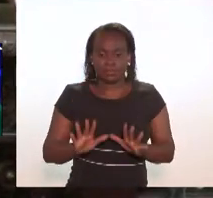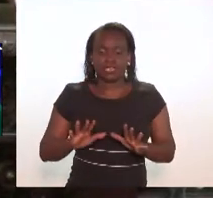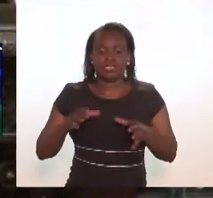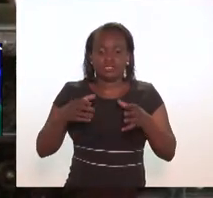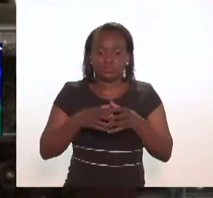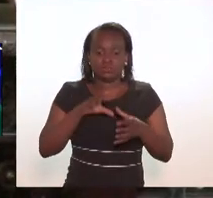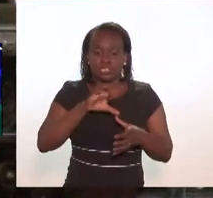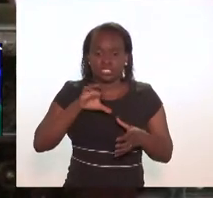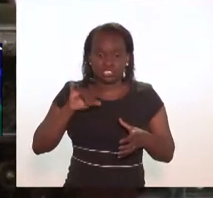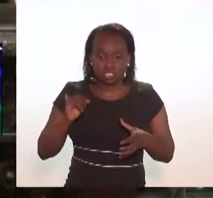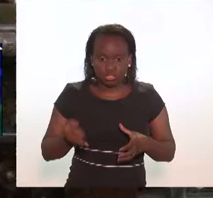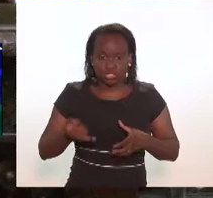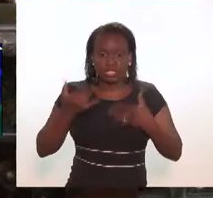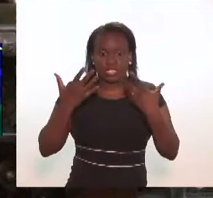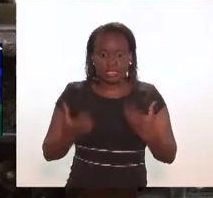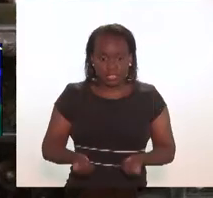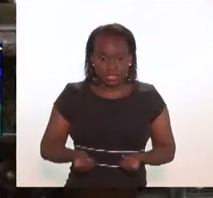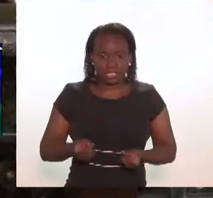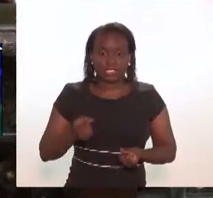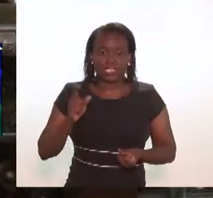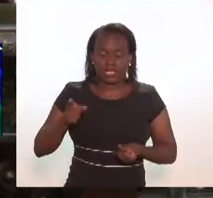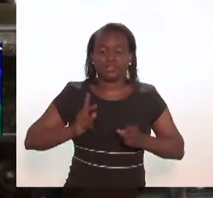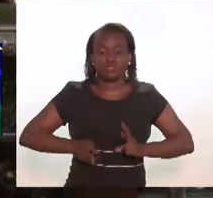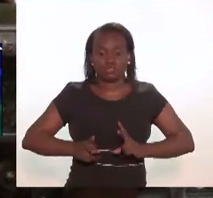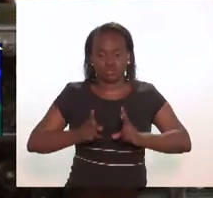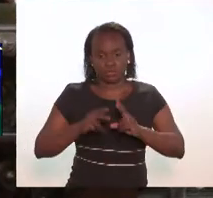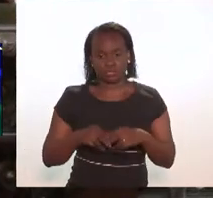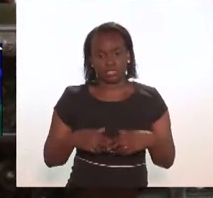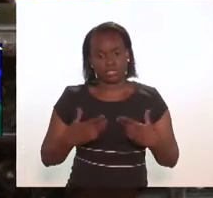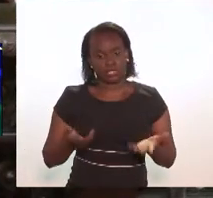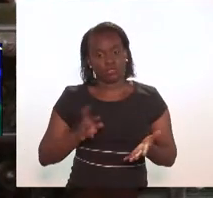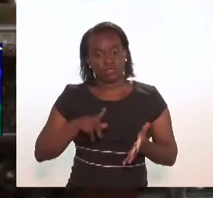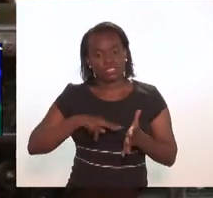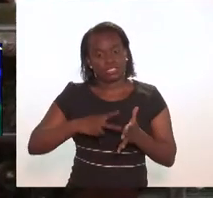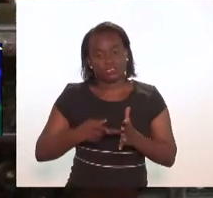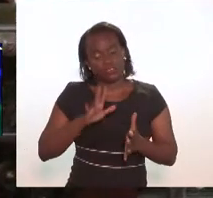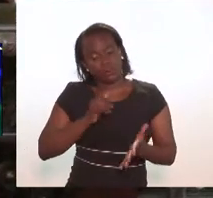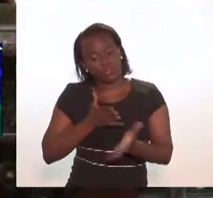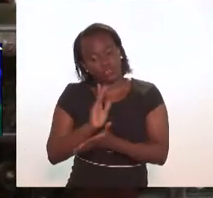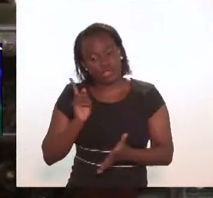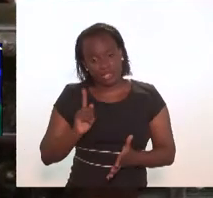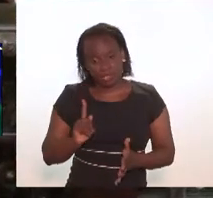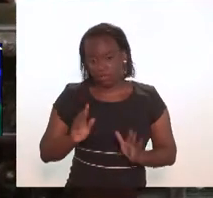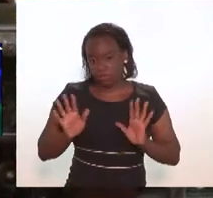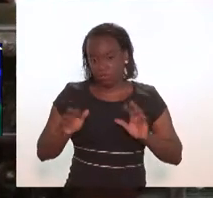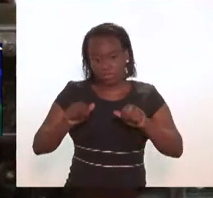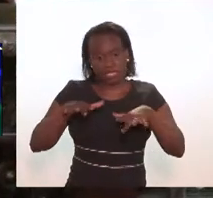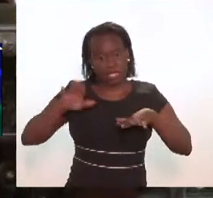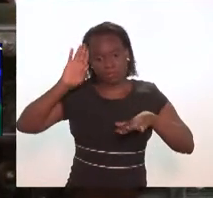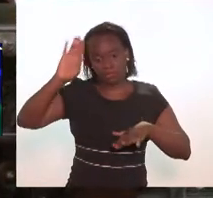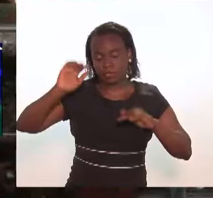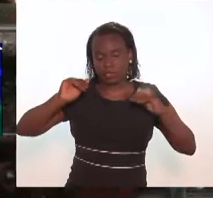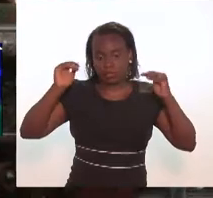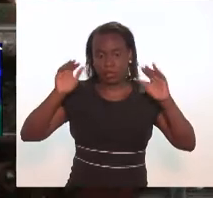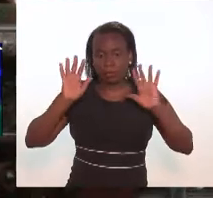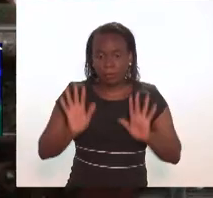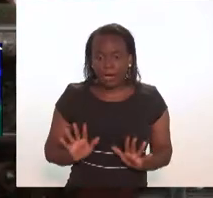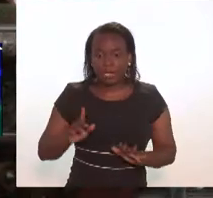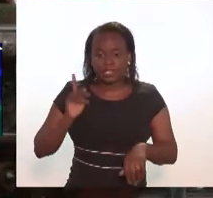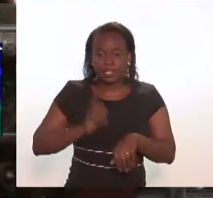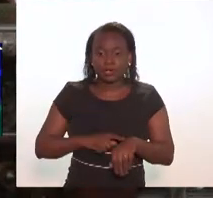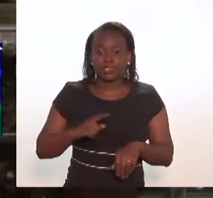a CCJ der parecer favorável, ela segue. Não significa que será aprovada, porque plenário é soberano. Mas, de